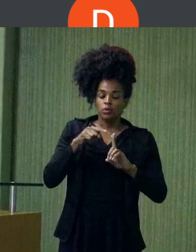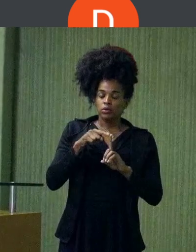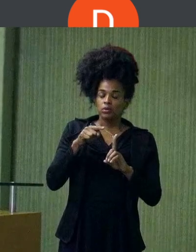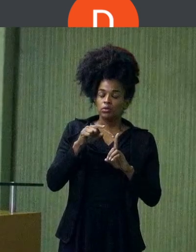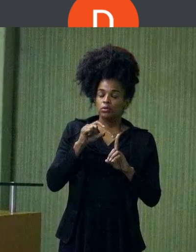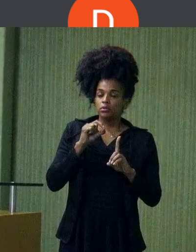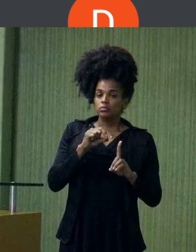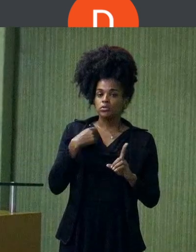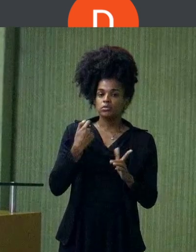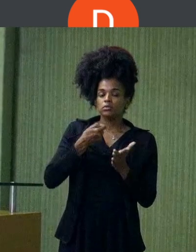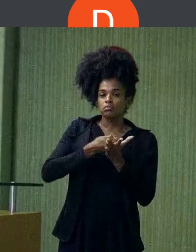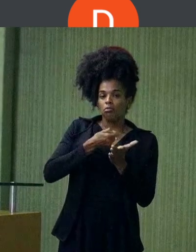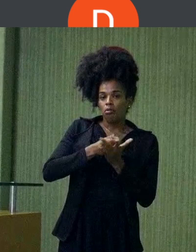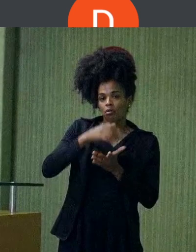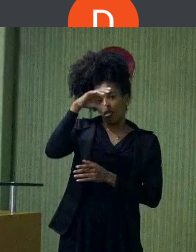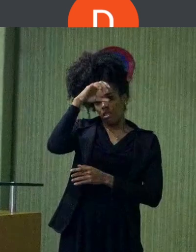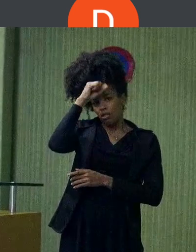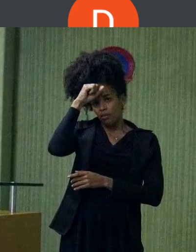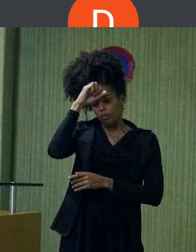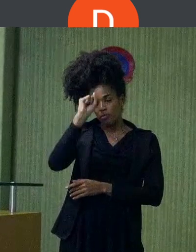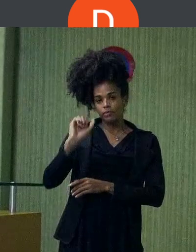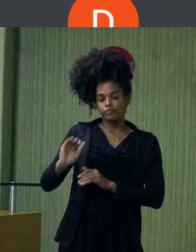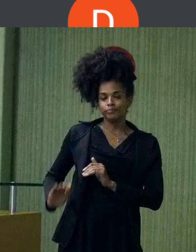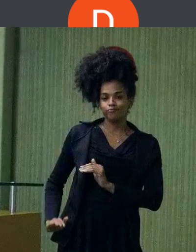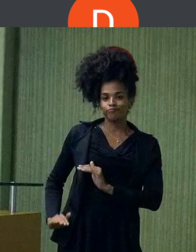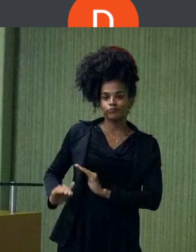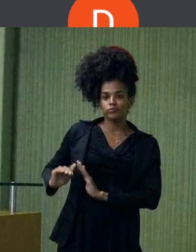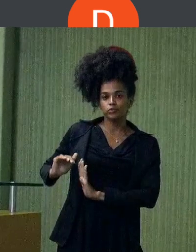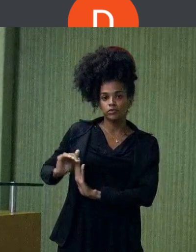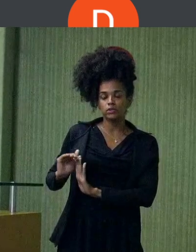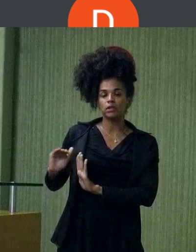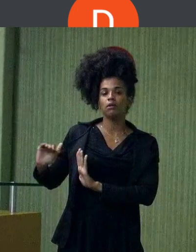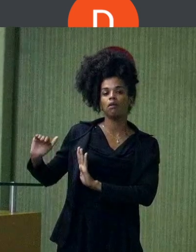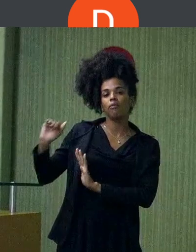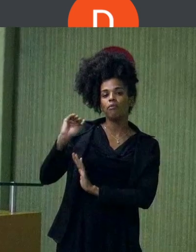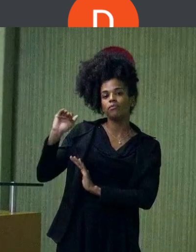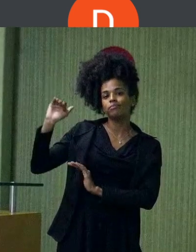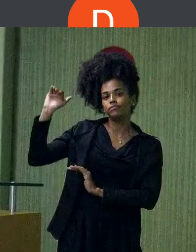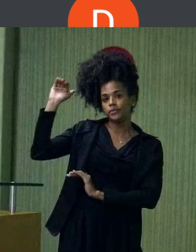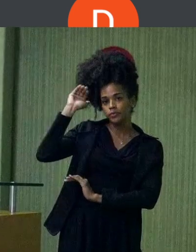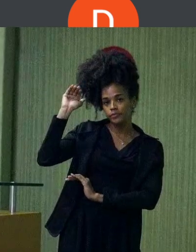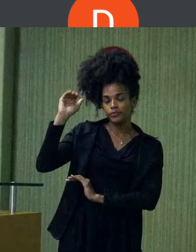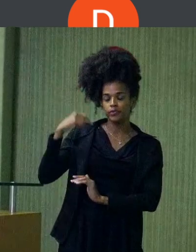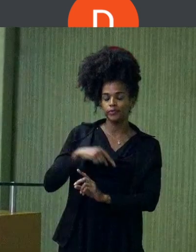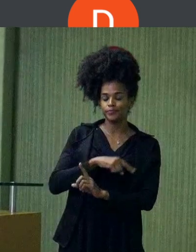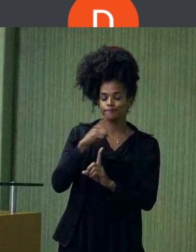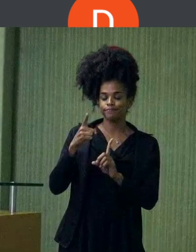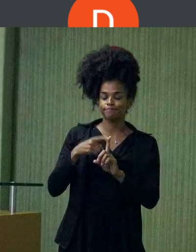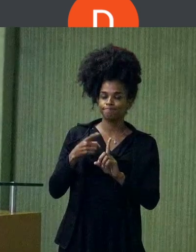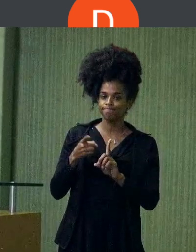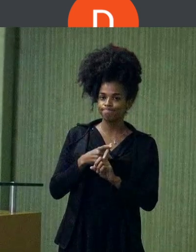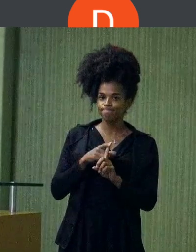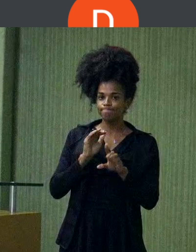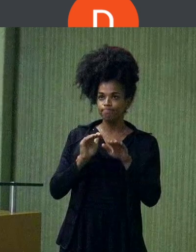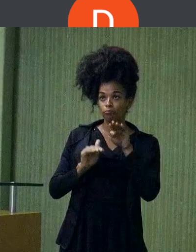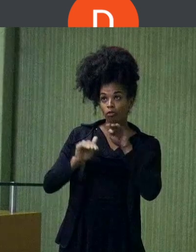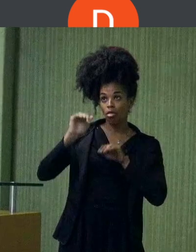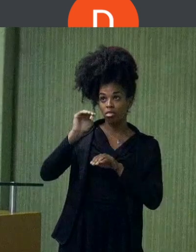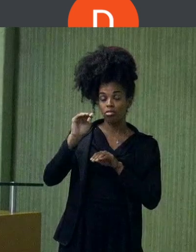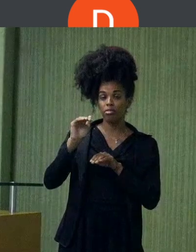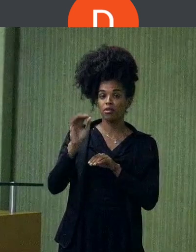é garantir aprendizagem a todos os estudantes Ensino Fundamental e Médio né Então a primeira meta é assegurar o nível adequado de